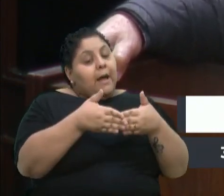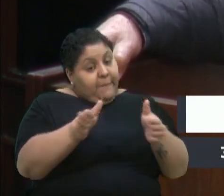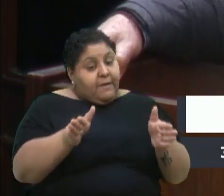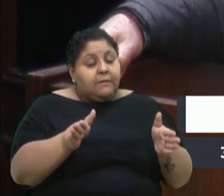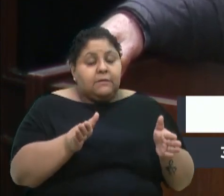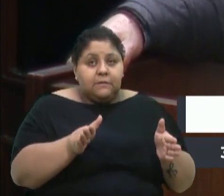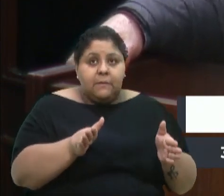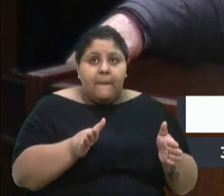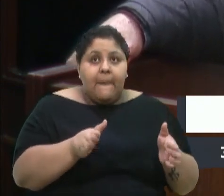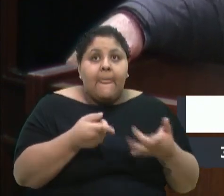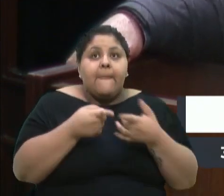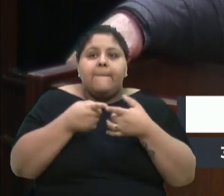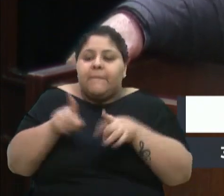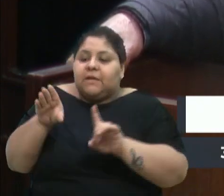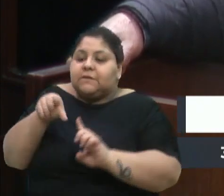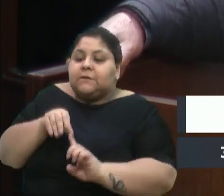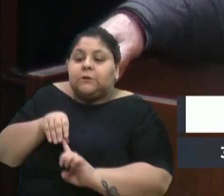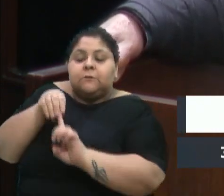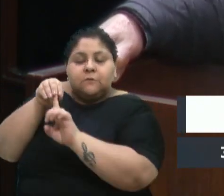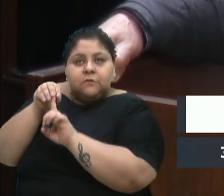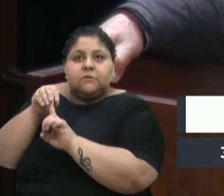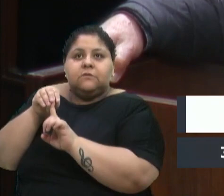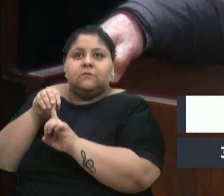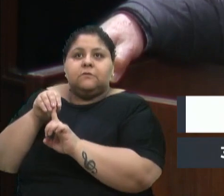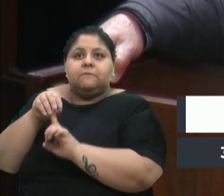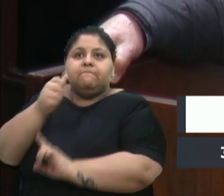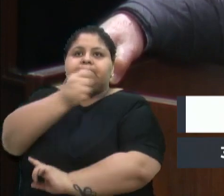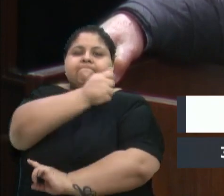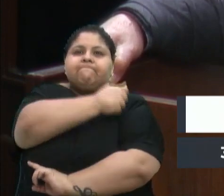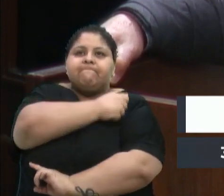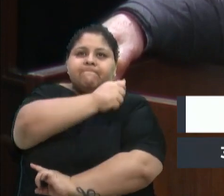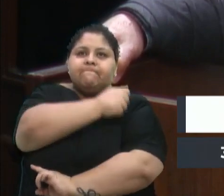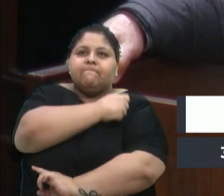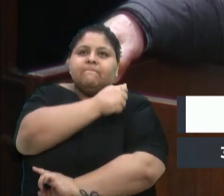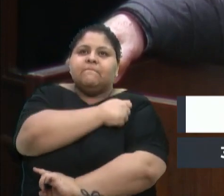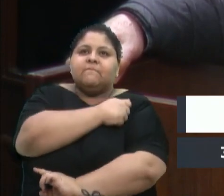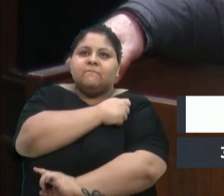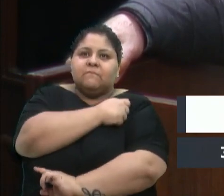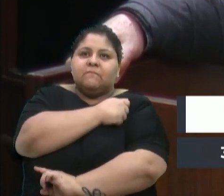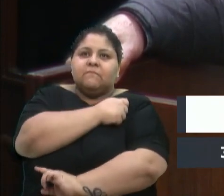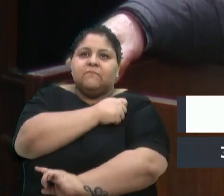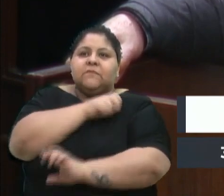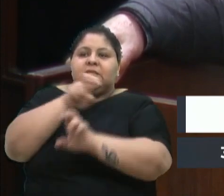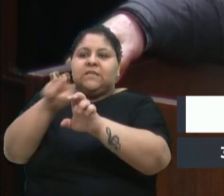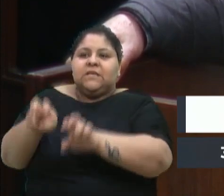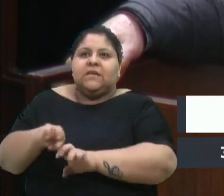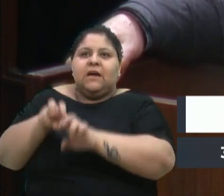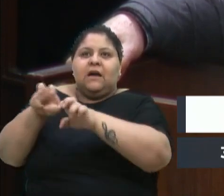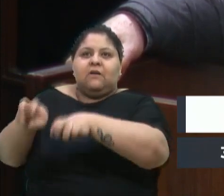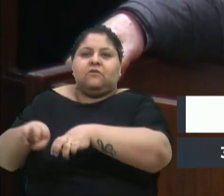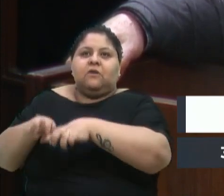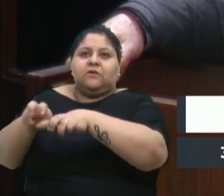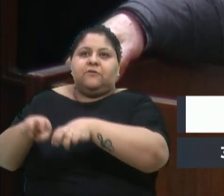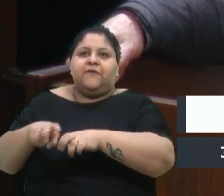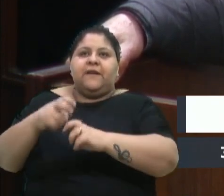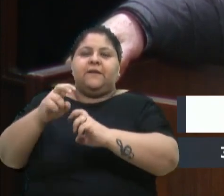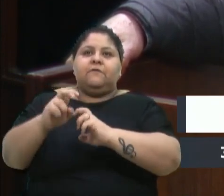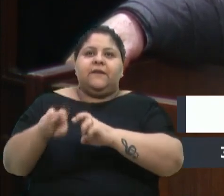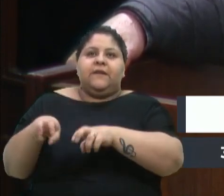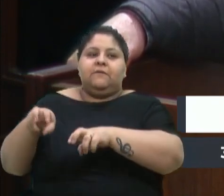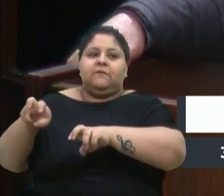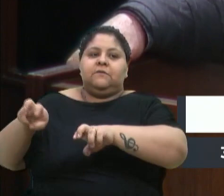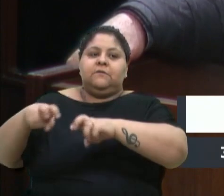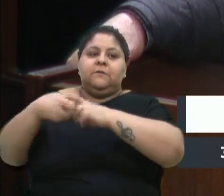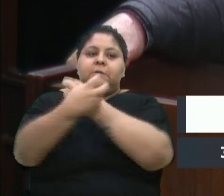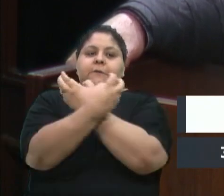abertas, mas principalmente, alunos, os agrotóxicos. Eu sou agricultor e